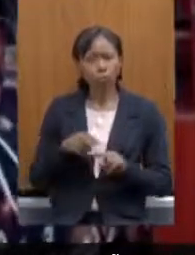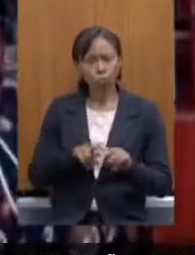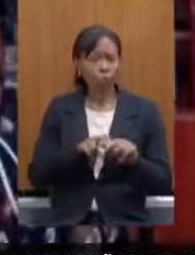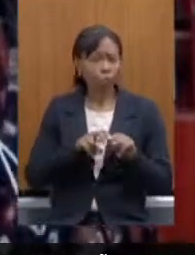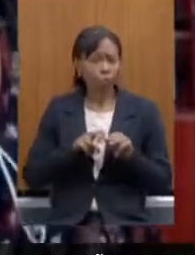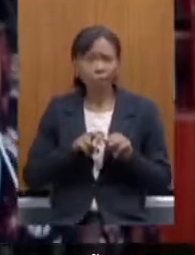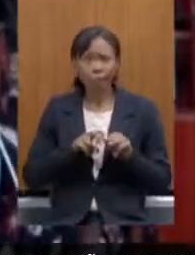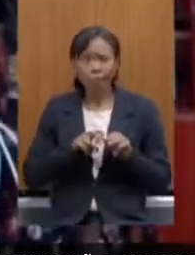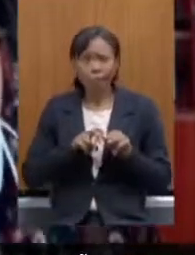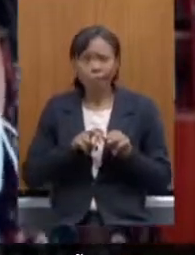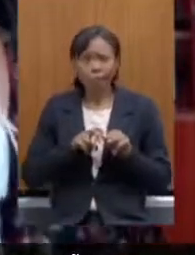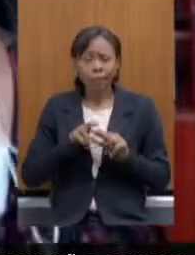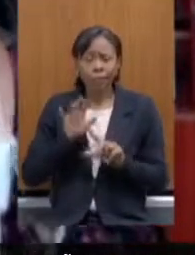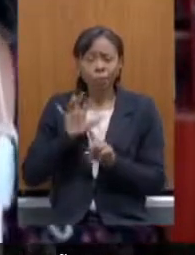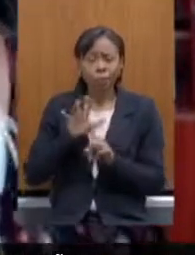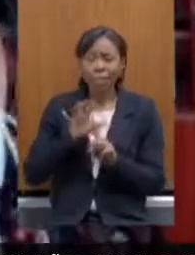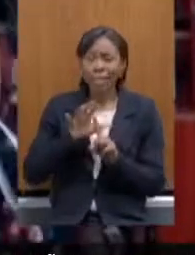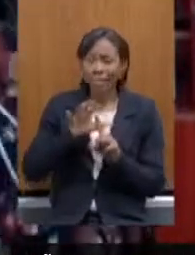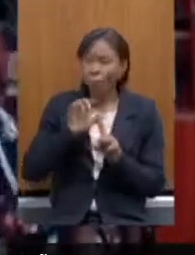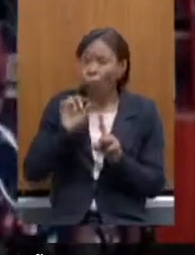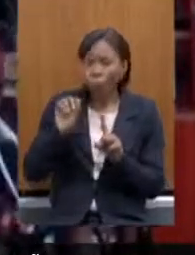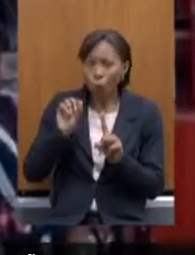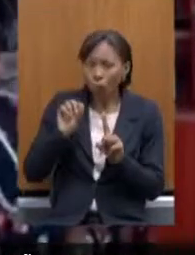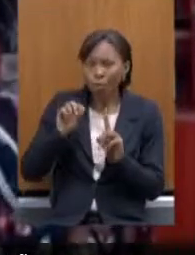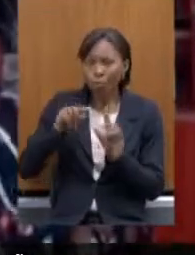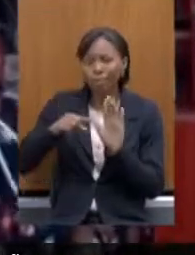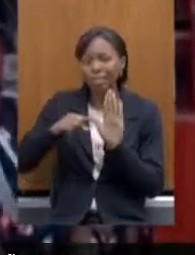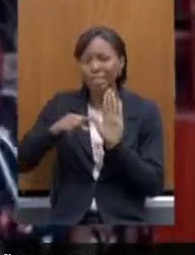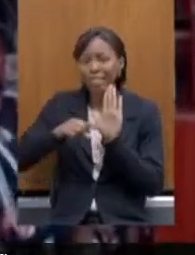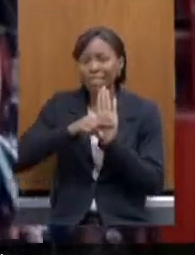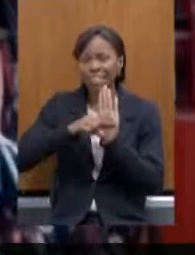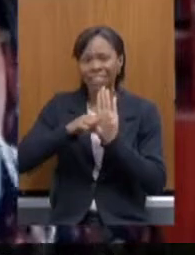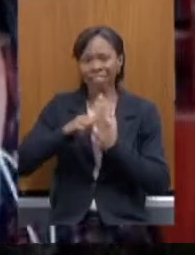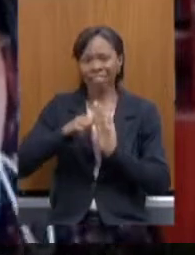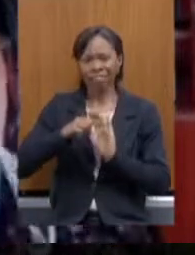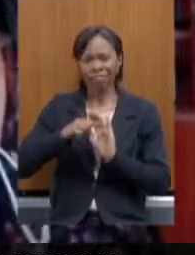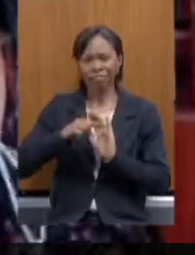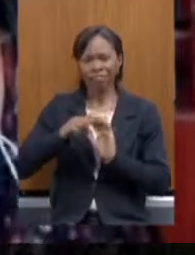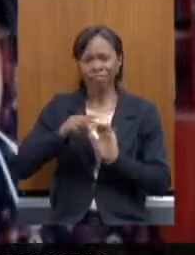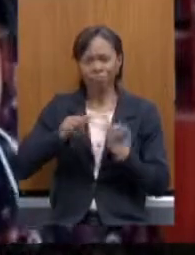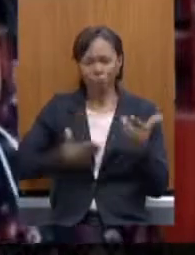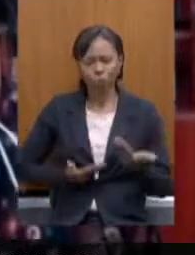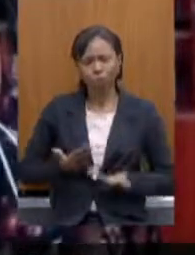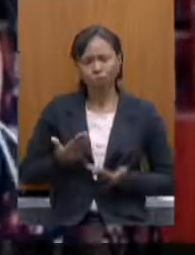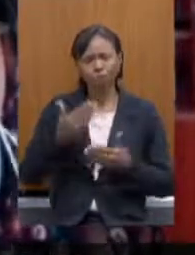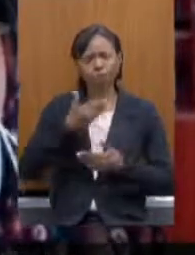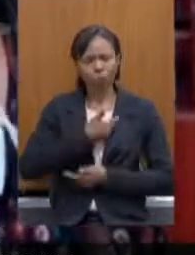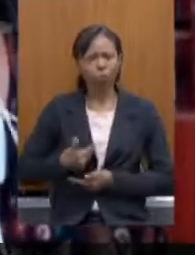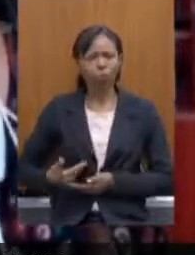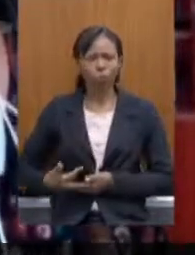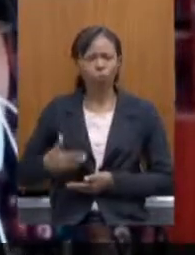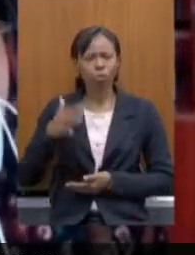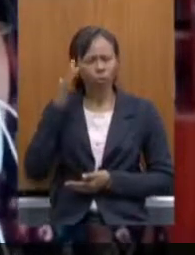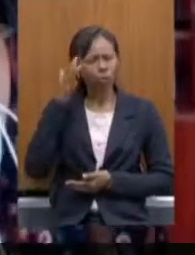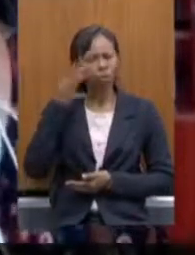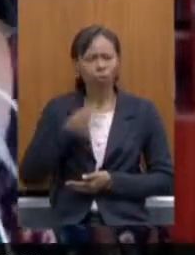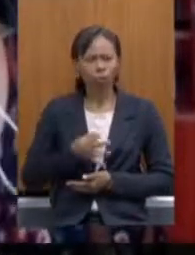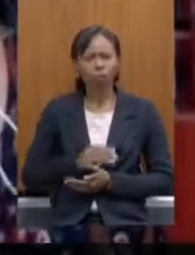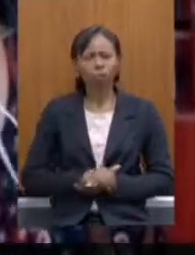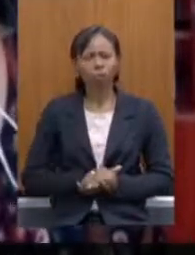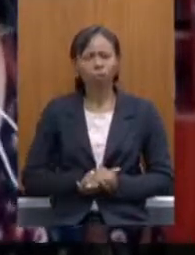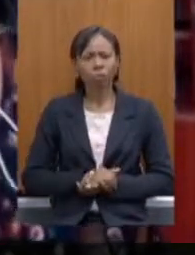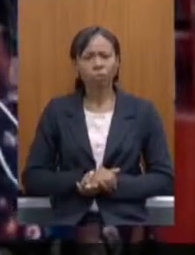é impactam negativamente o serviço público que não tem a menor gota e esse